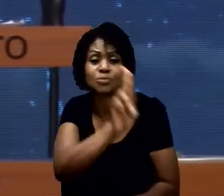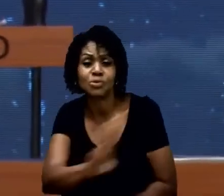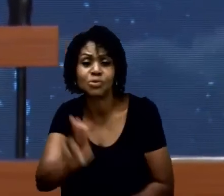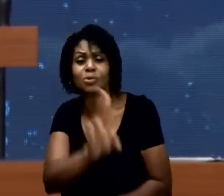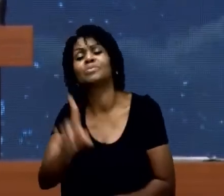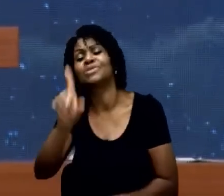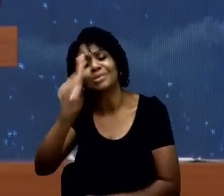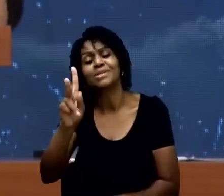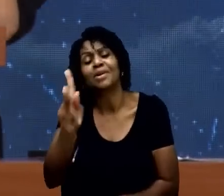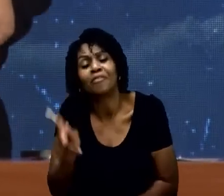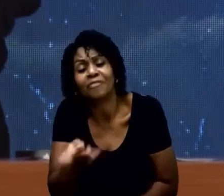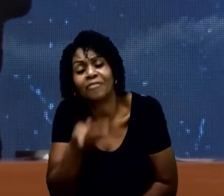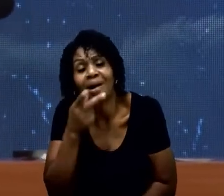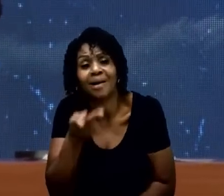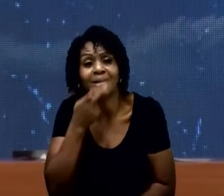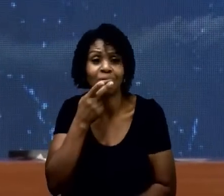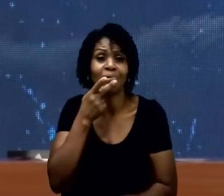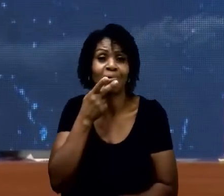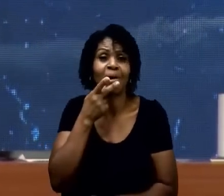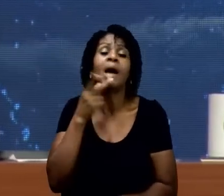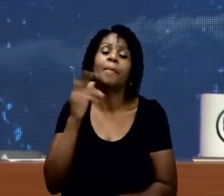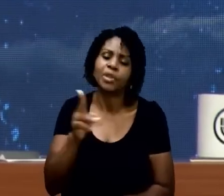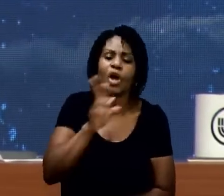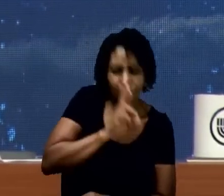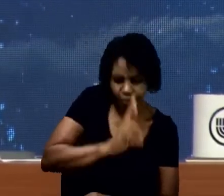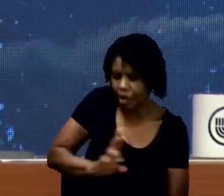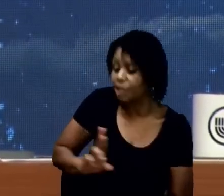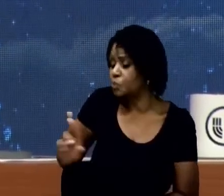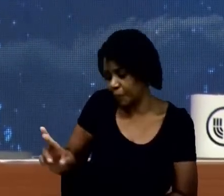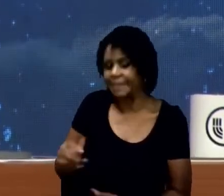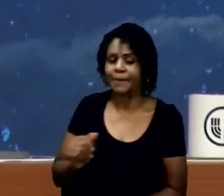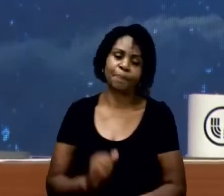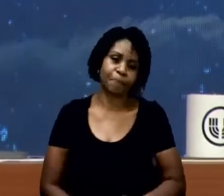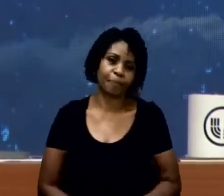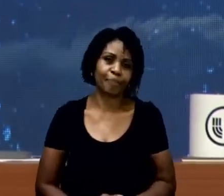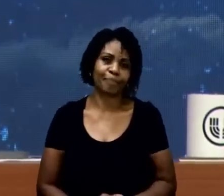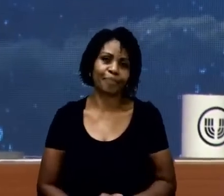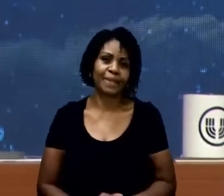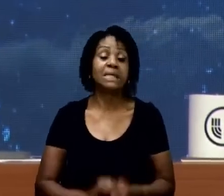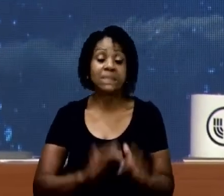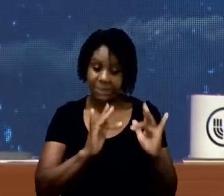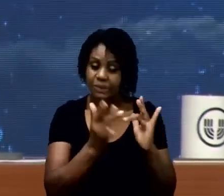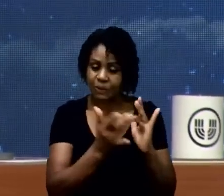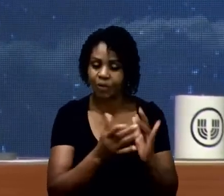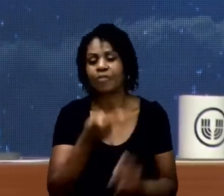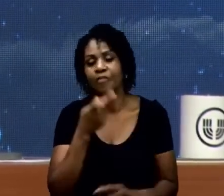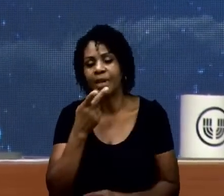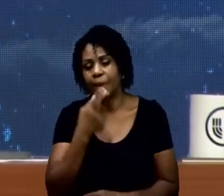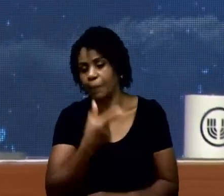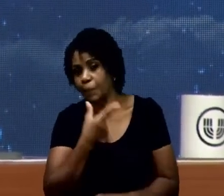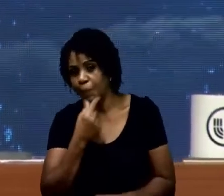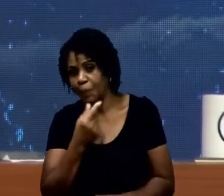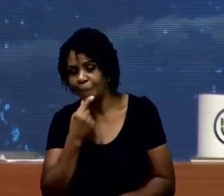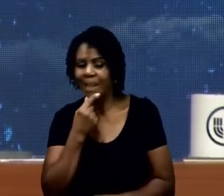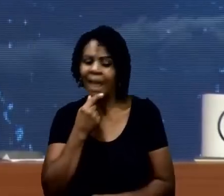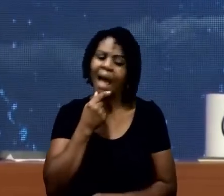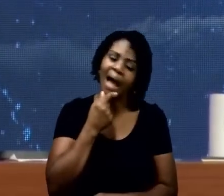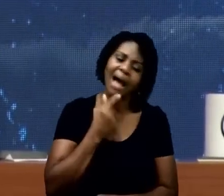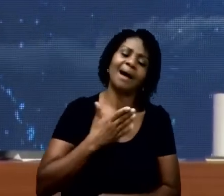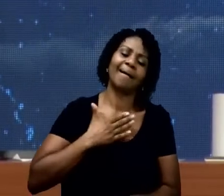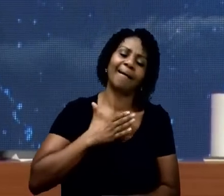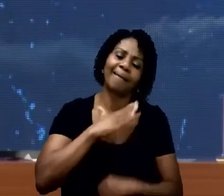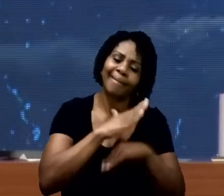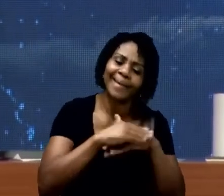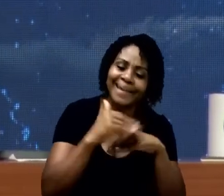Eu falo os nomes de Deus. Eu falo. Mas ele merece uma resposta. Meu querido. Aí você fala meu querido. Aí assim. Bem caprichado meu querido.